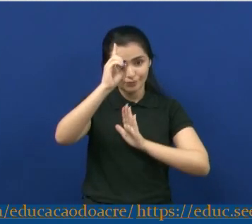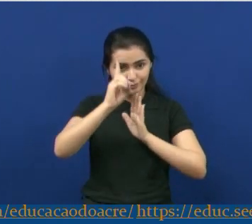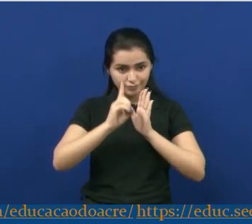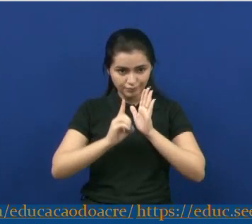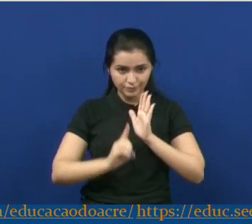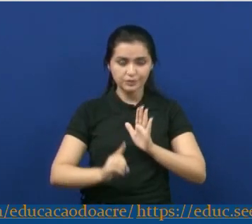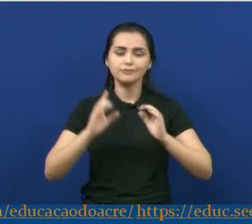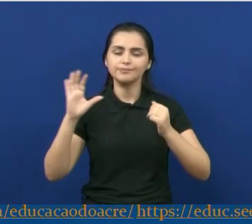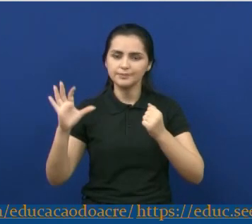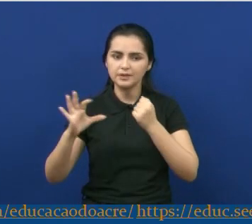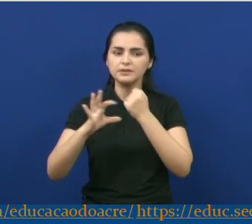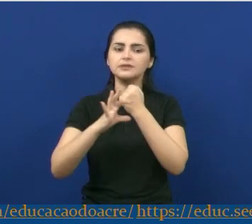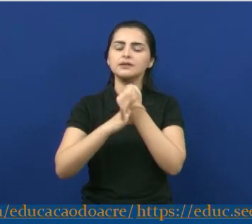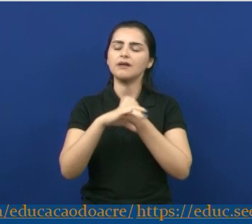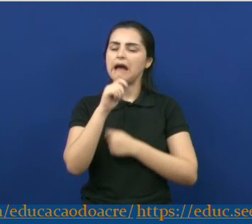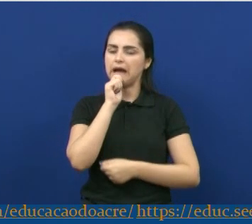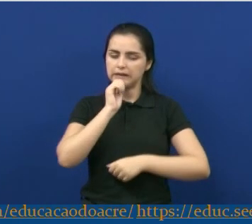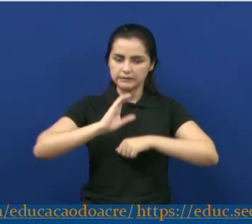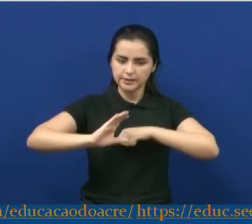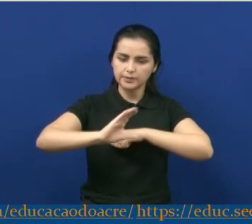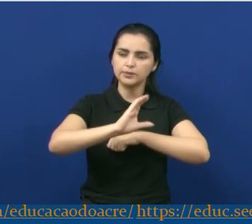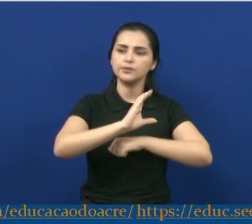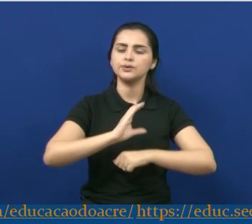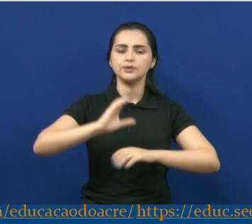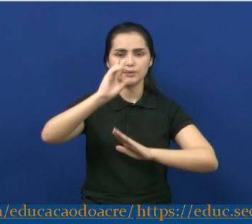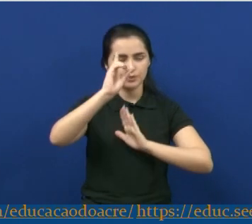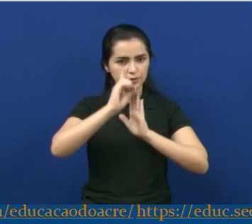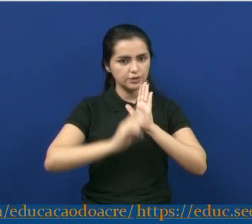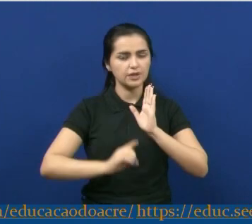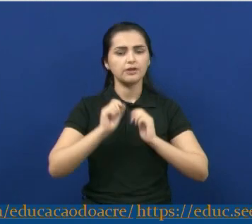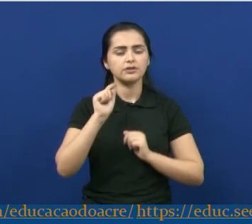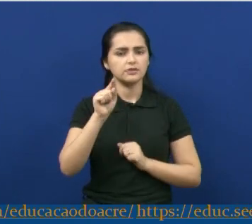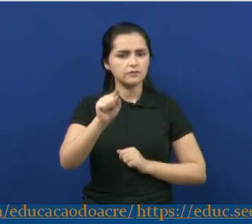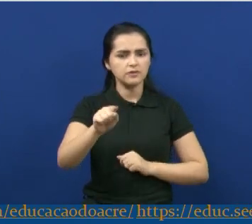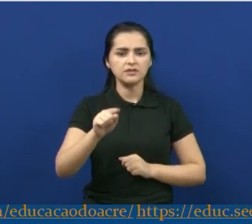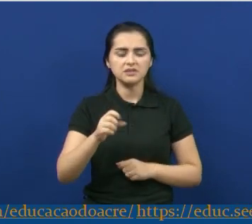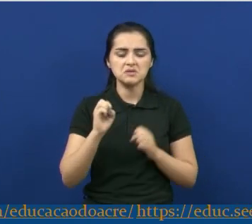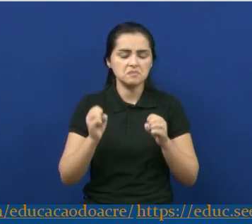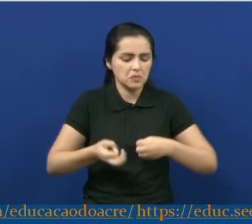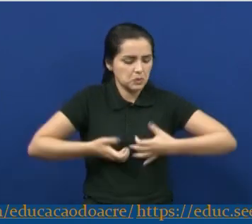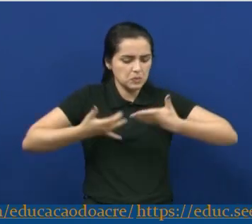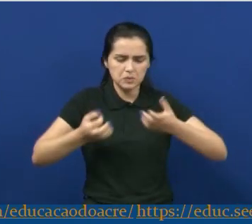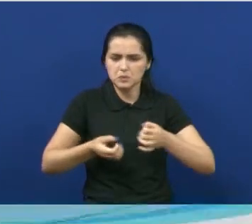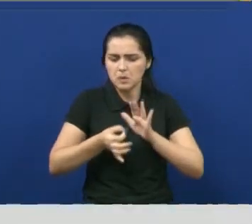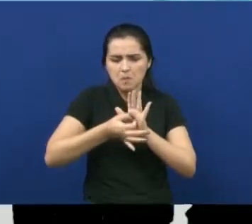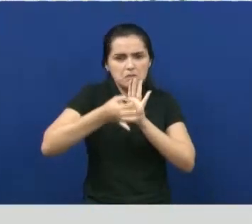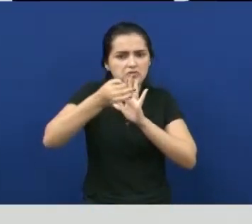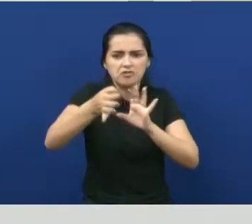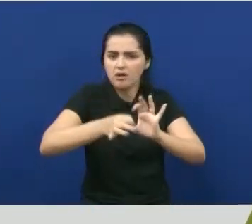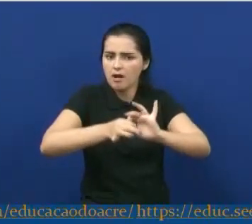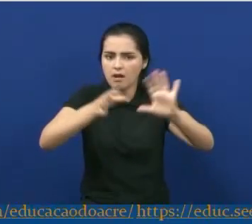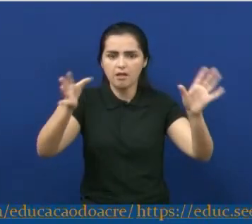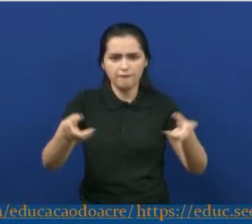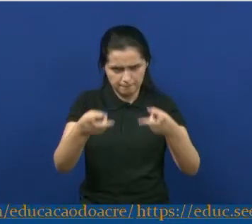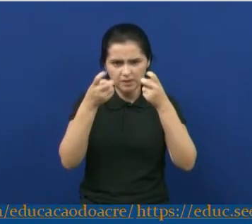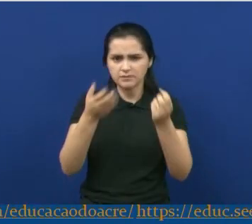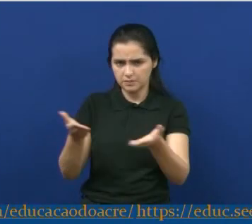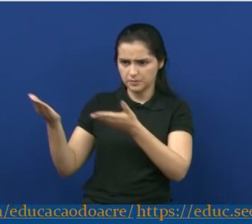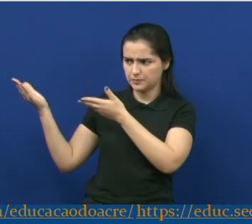direito garantido ainda na nossa Constituição, um direito de você se expressar, se opinar. Olhem aí no